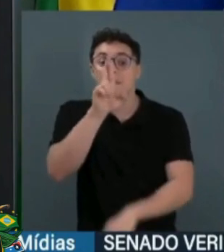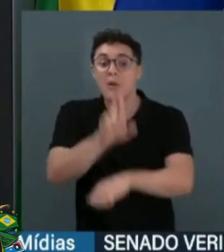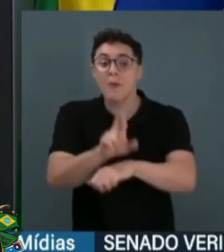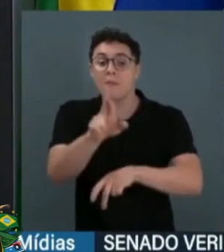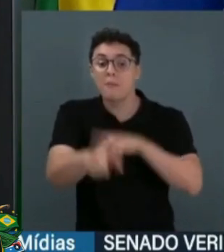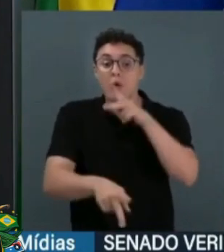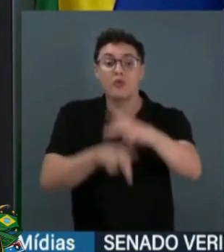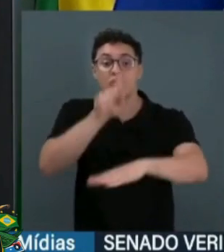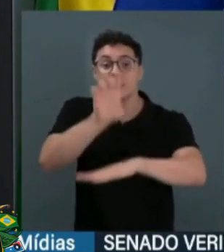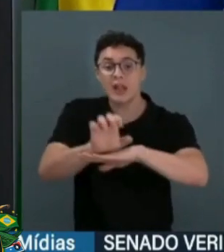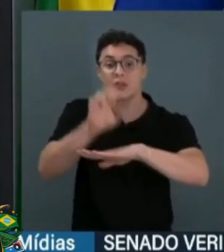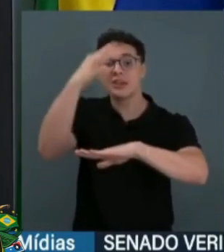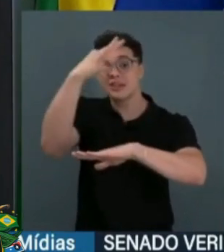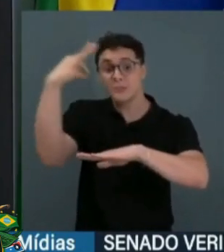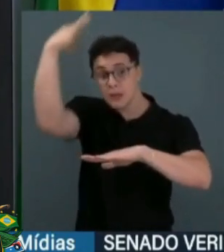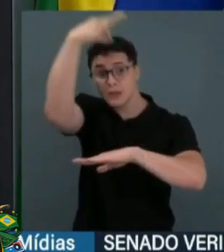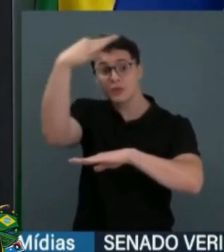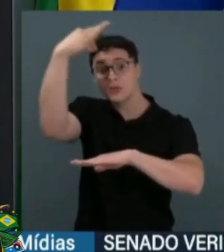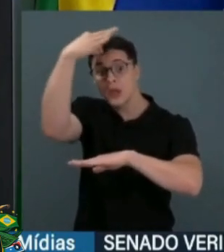capixabas.